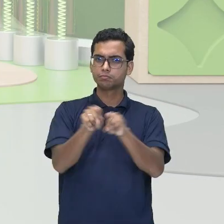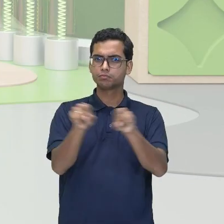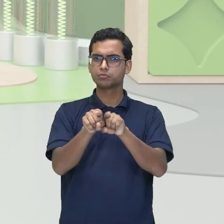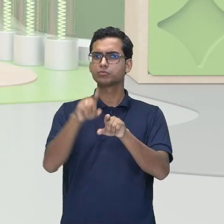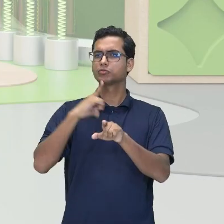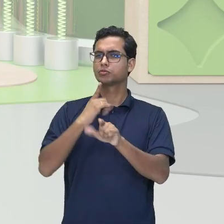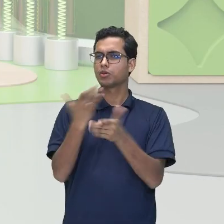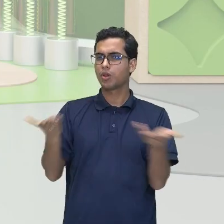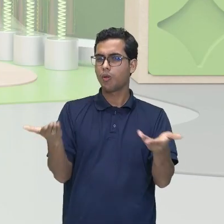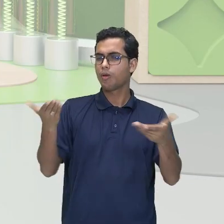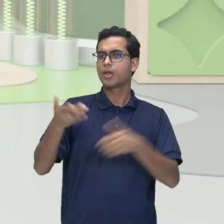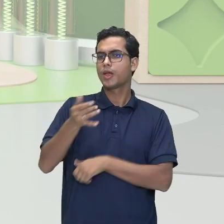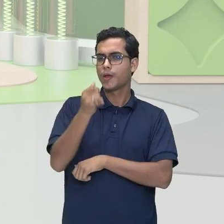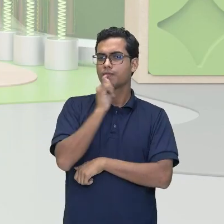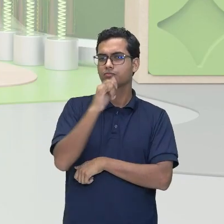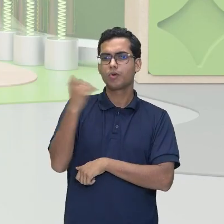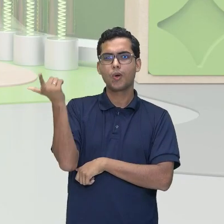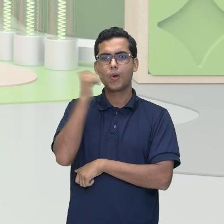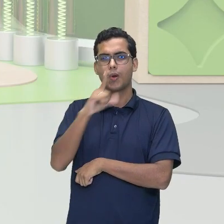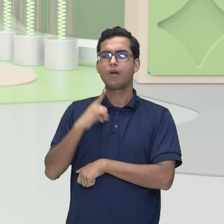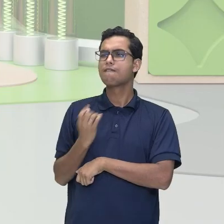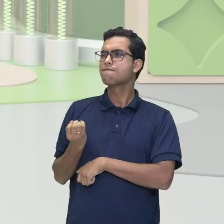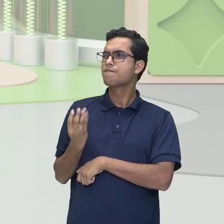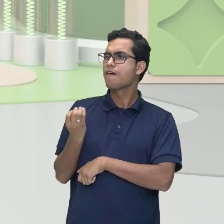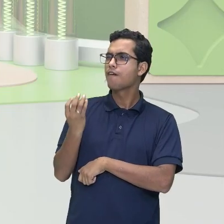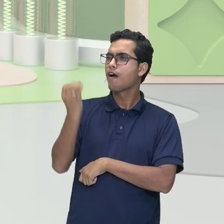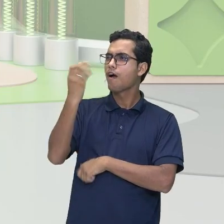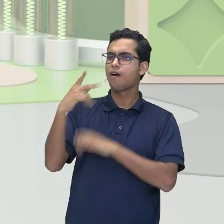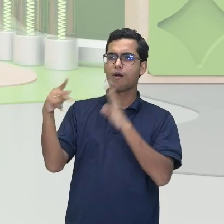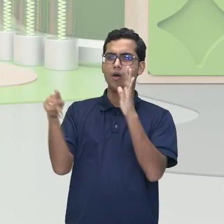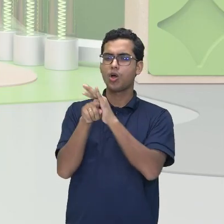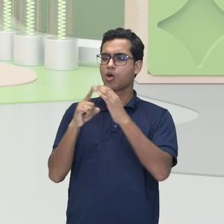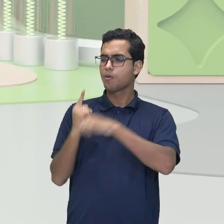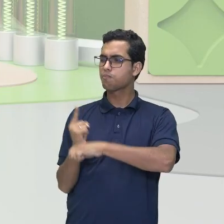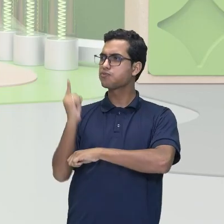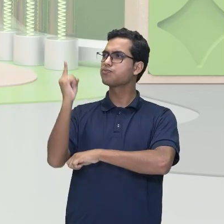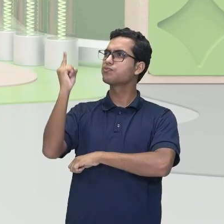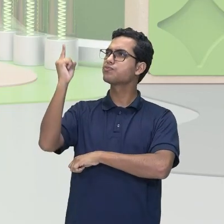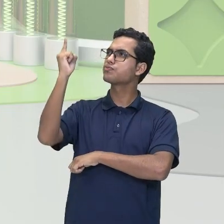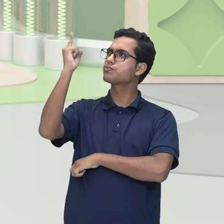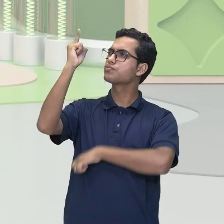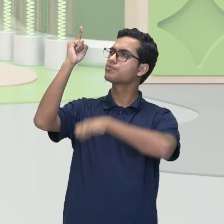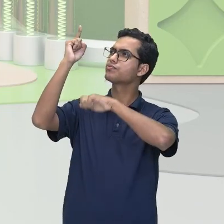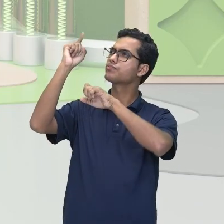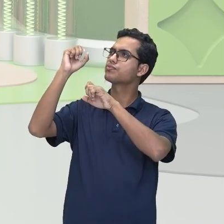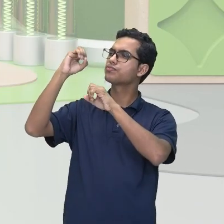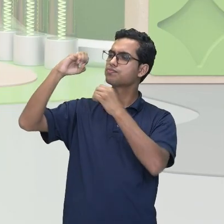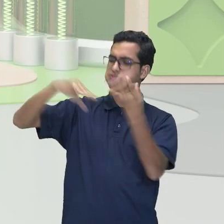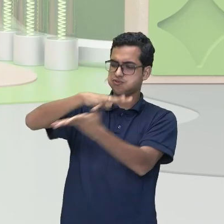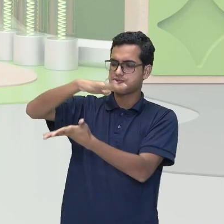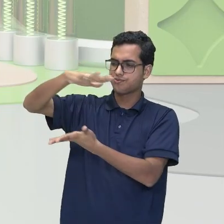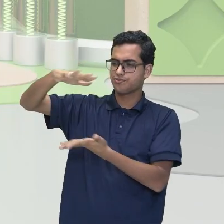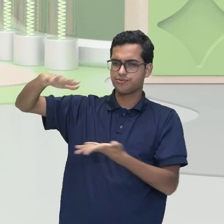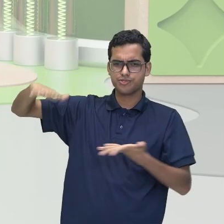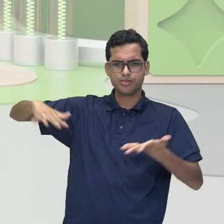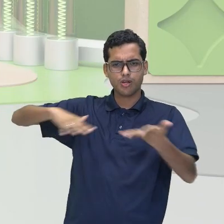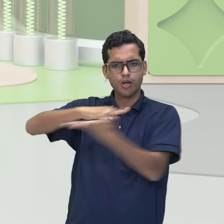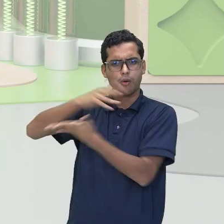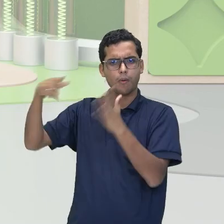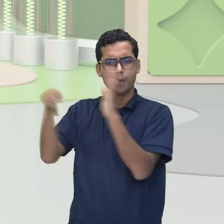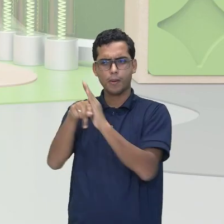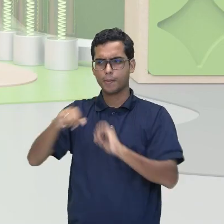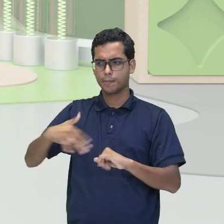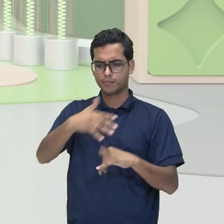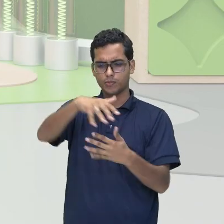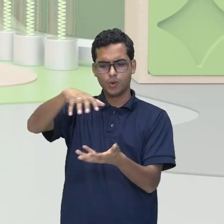pudéssemos hoje fazer uma viagem pelo espaço, através da atmosfera e